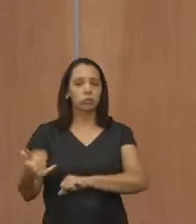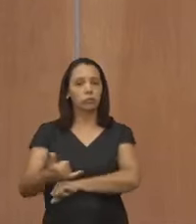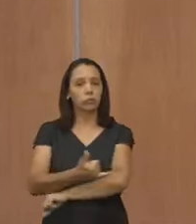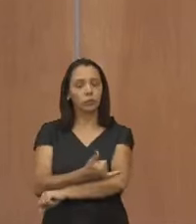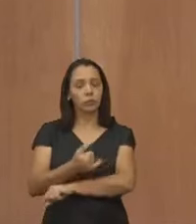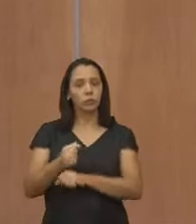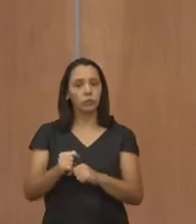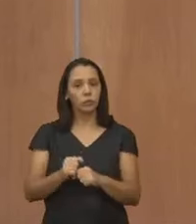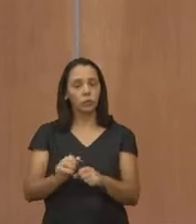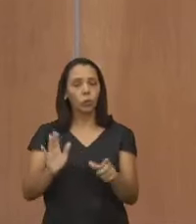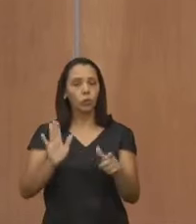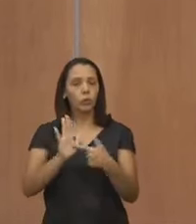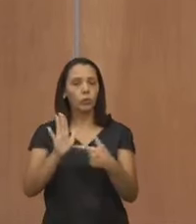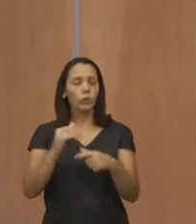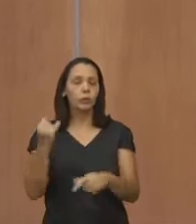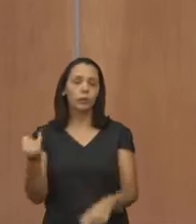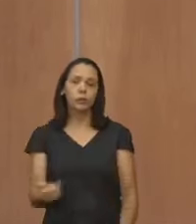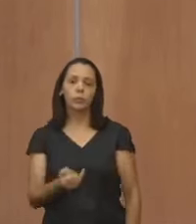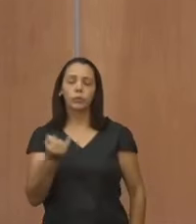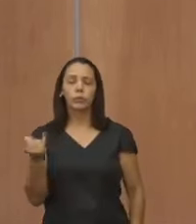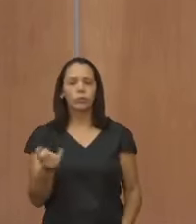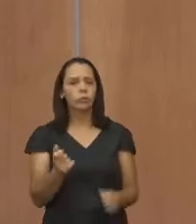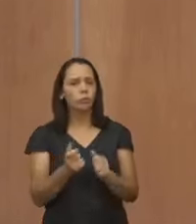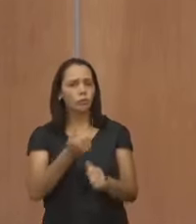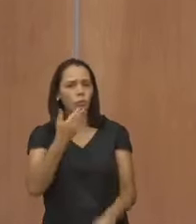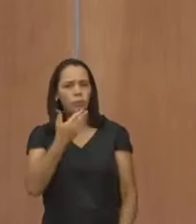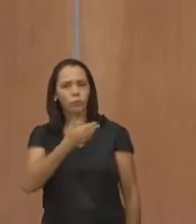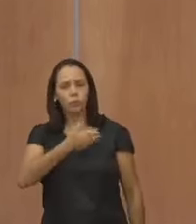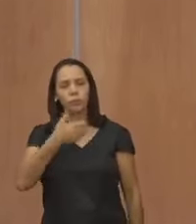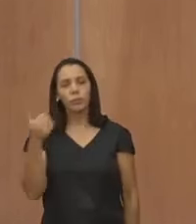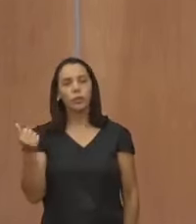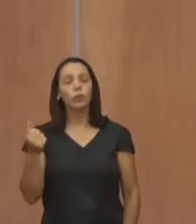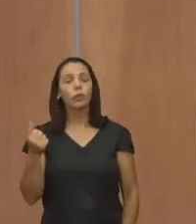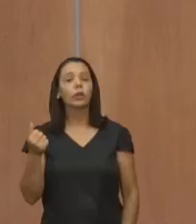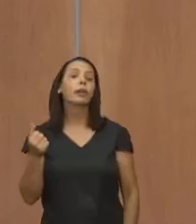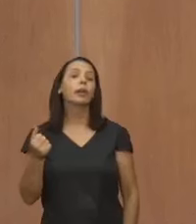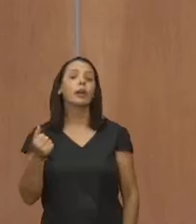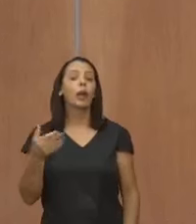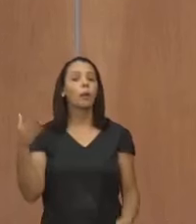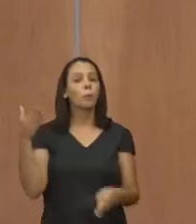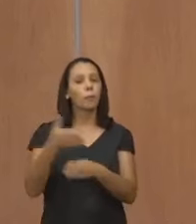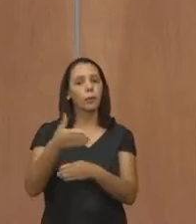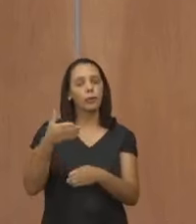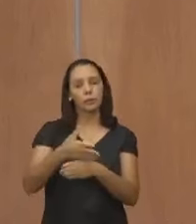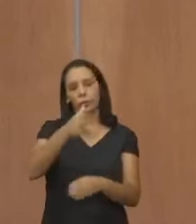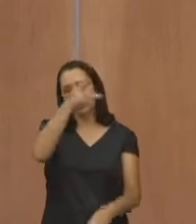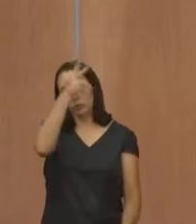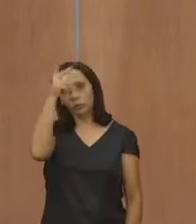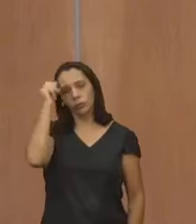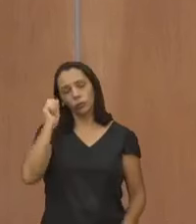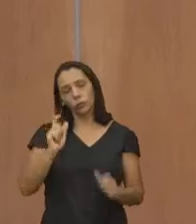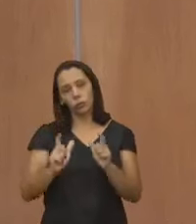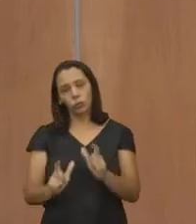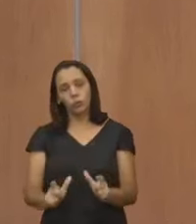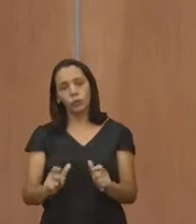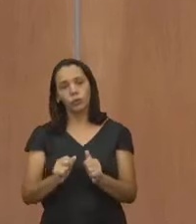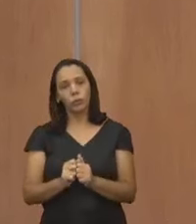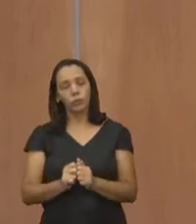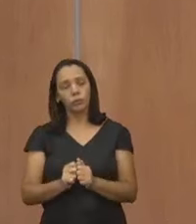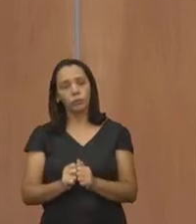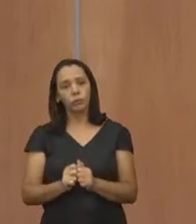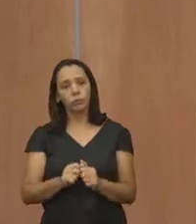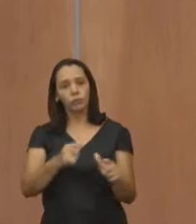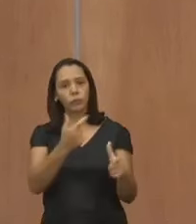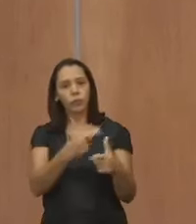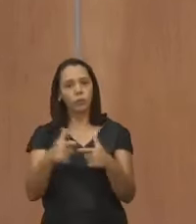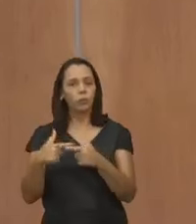que reforça a importância de ampliar a presença do poder público local para atender às